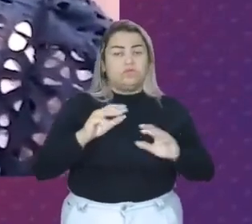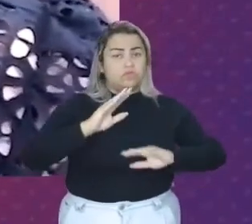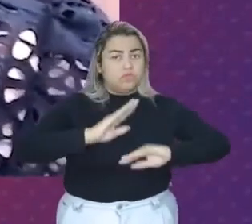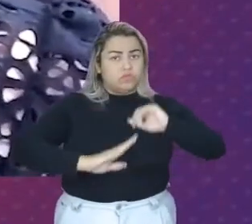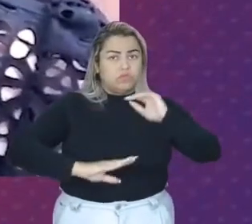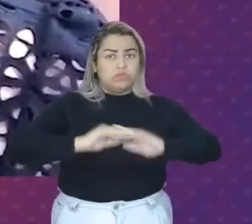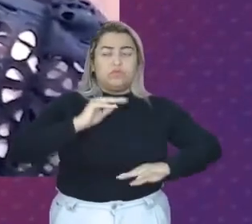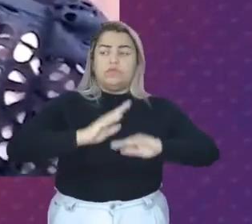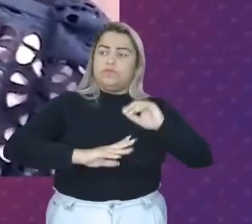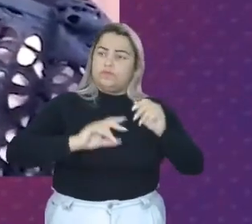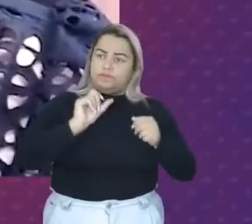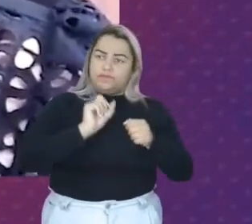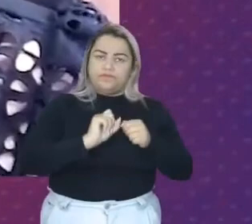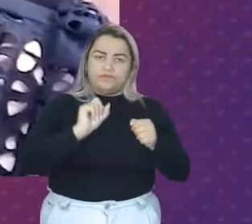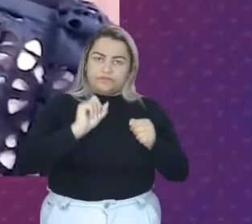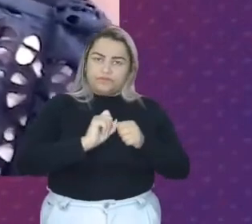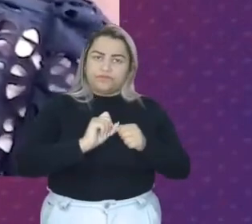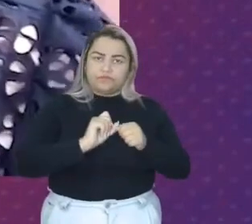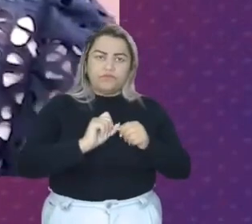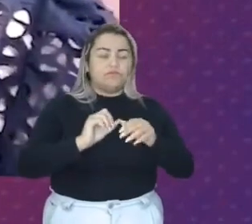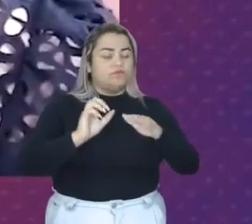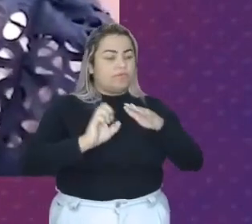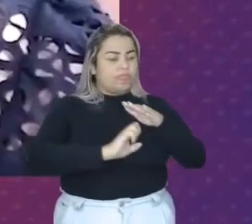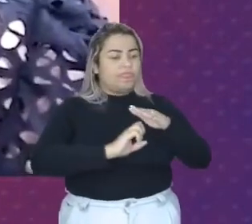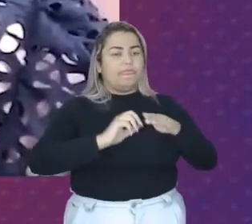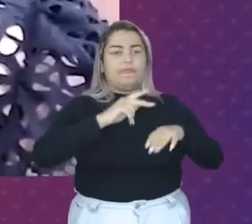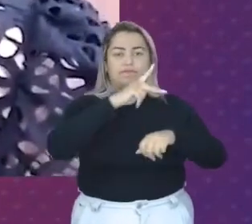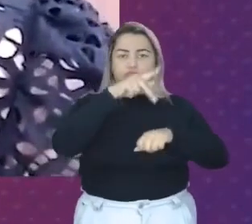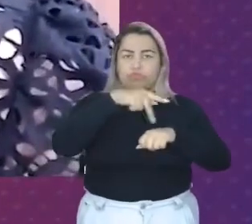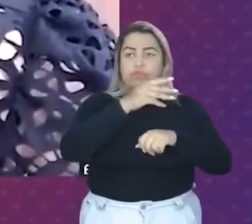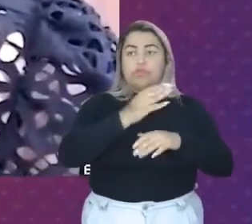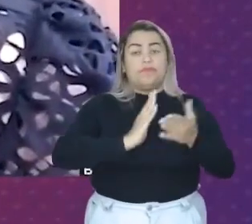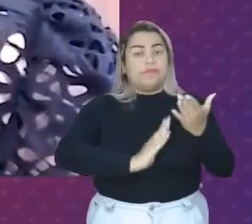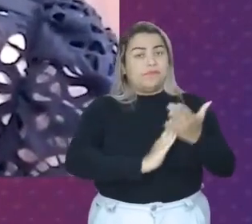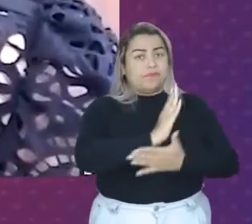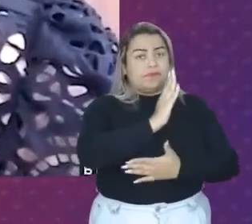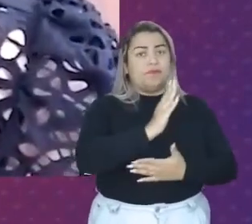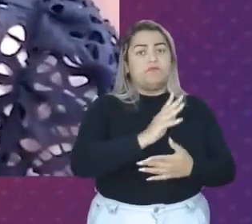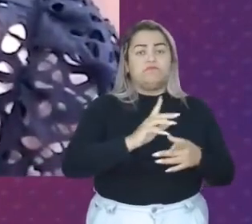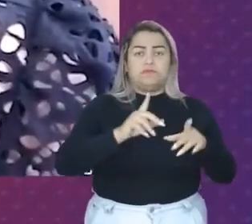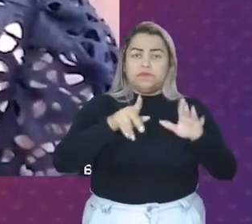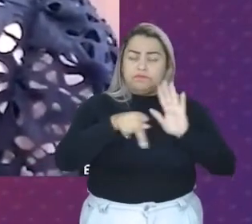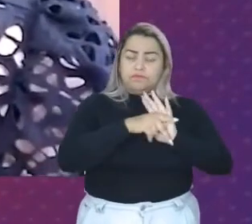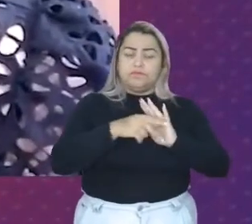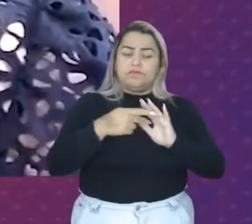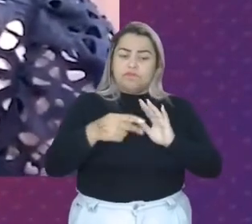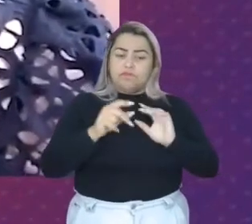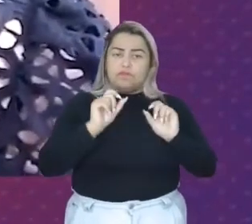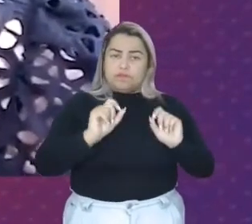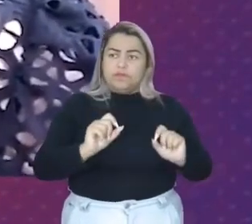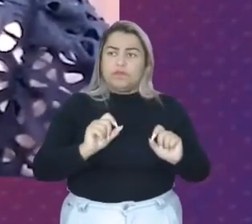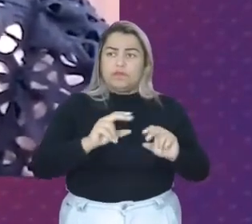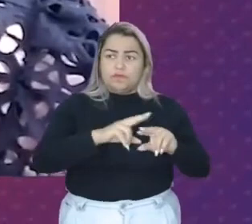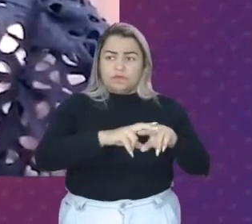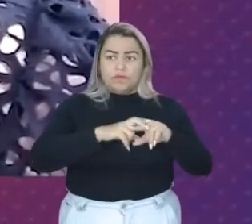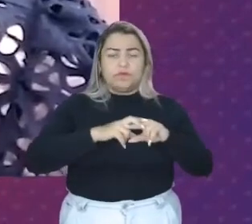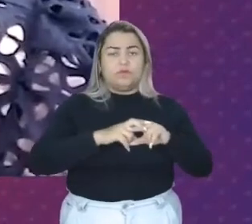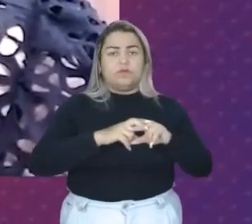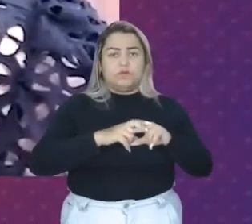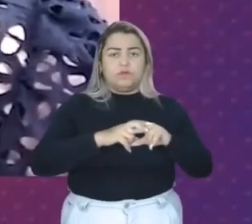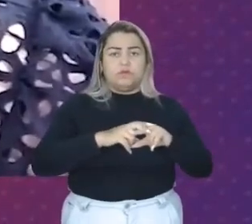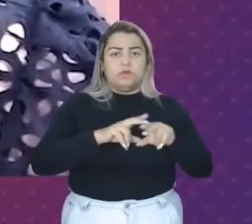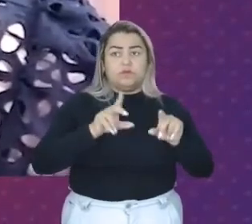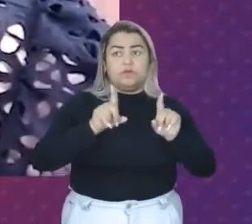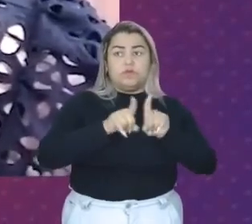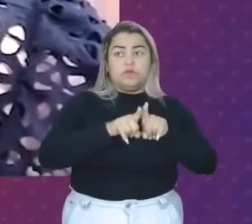de produzir as riquezas desse país e participar ativamente delas. Por isso,